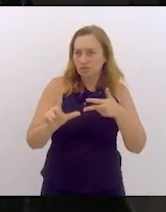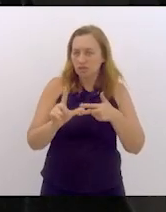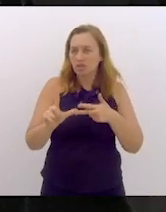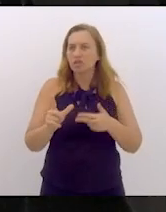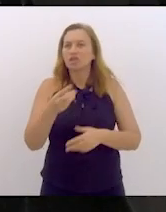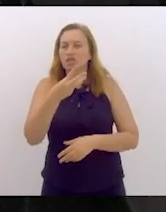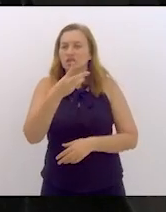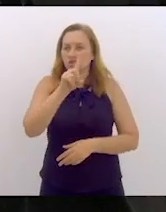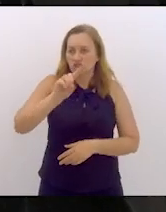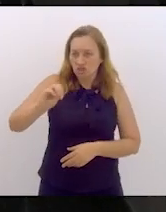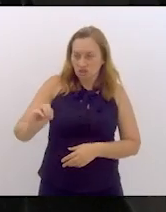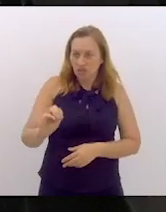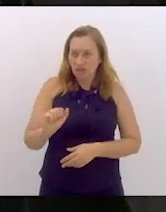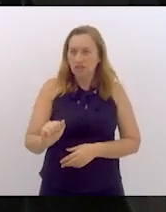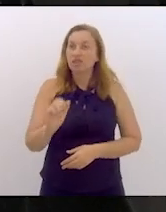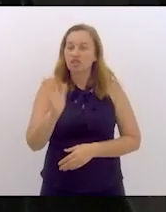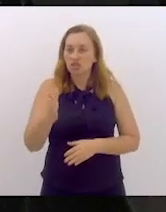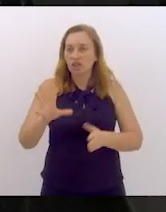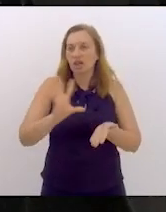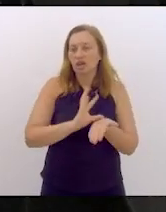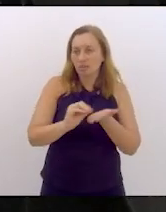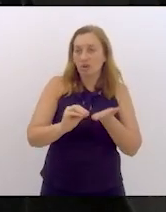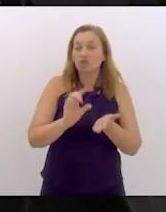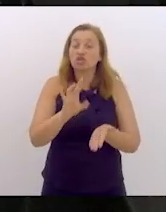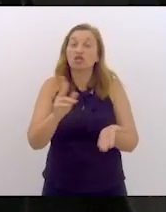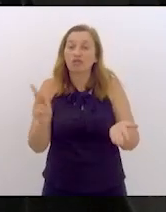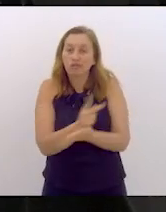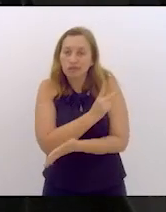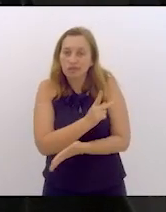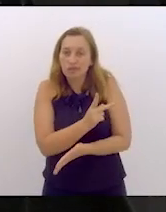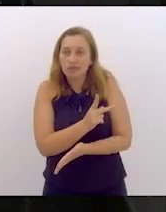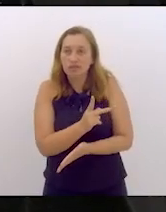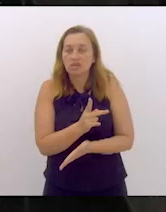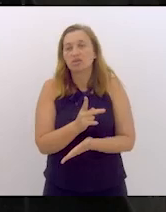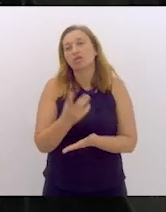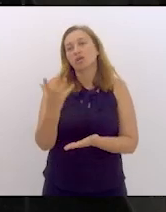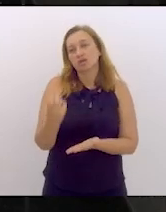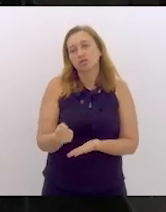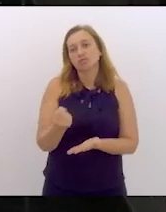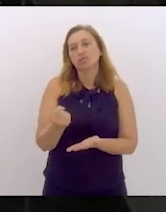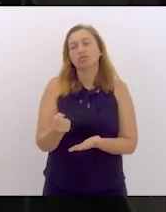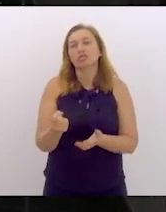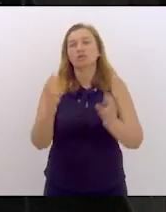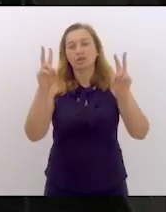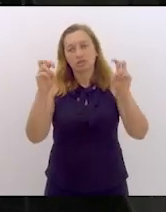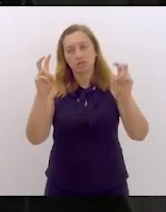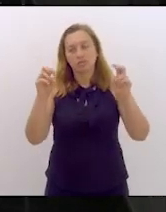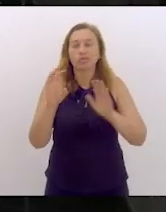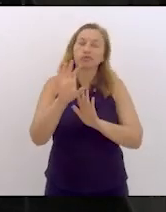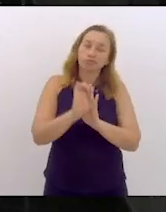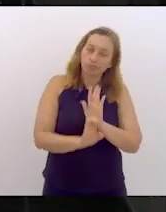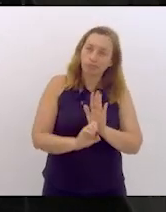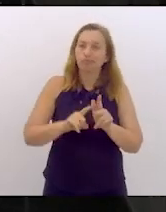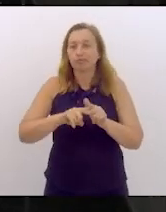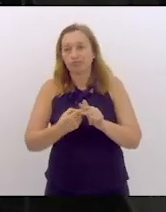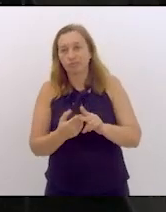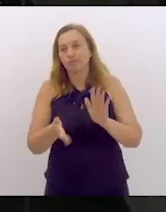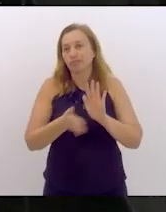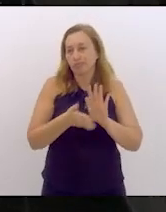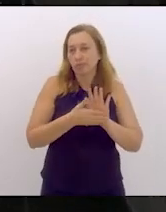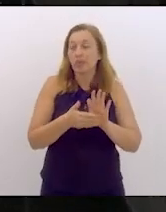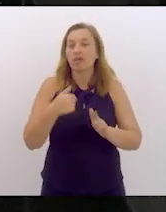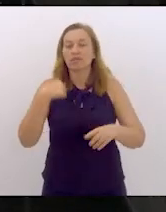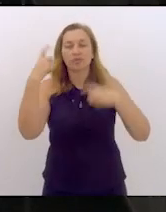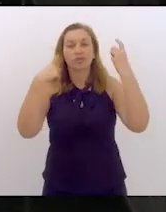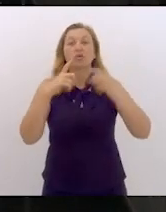29 no dia trinta já entrou em Pauta como sói acontecer a matéria recebeu emendas propostas de aperfeiçoamento e tempo